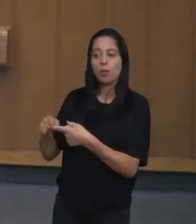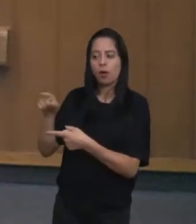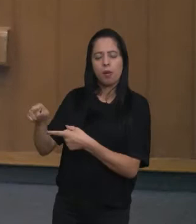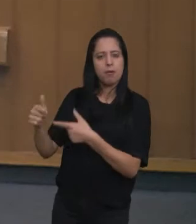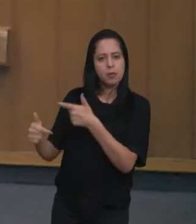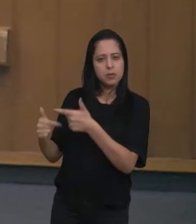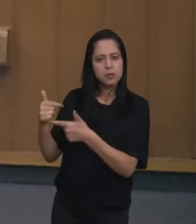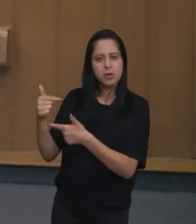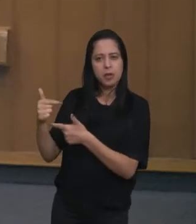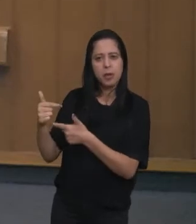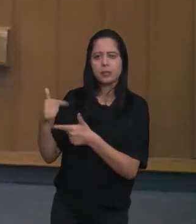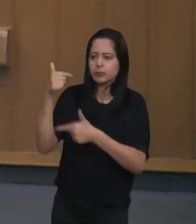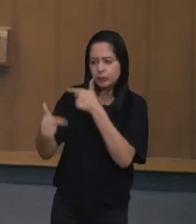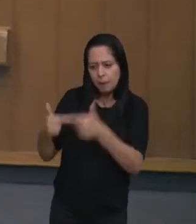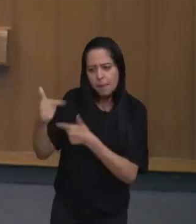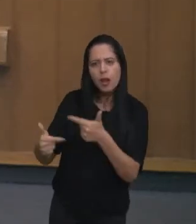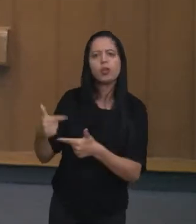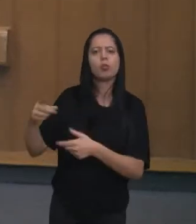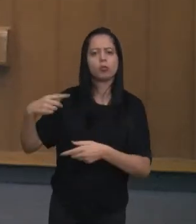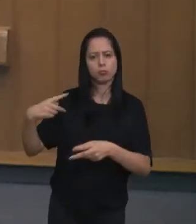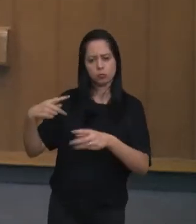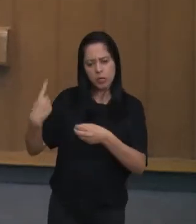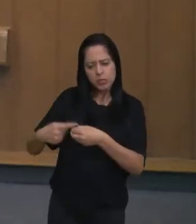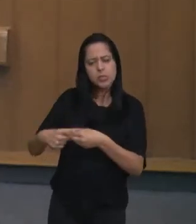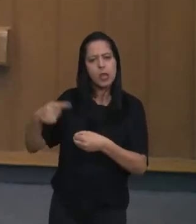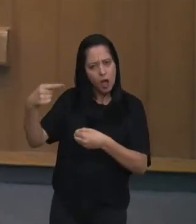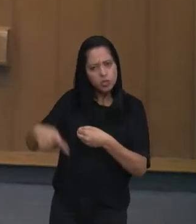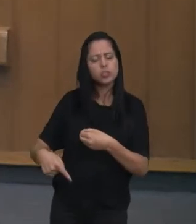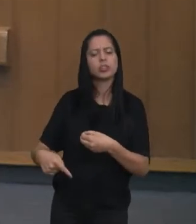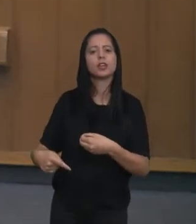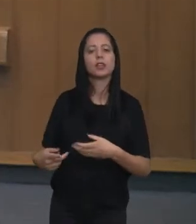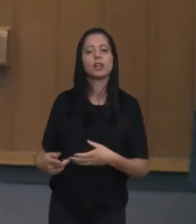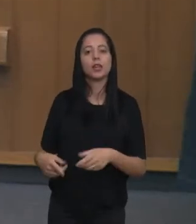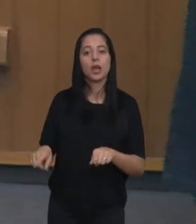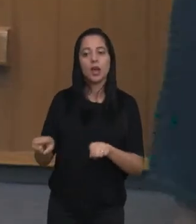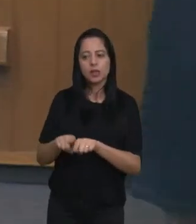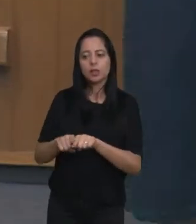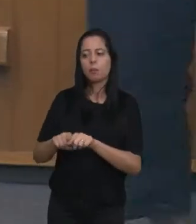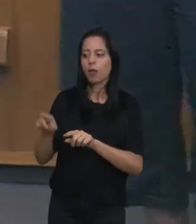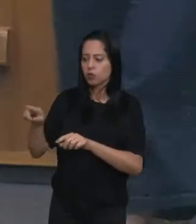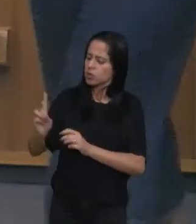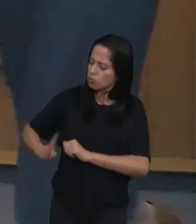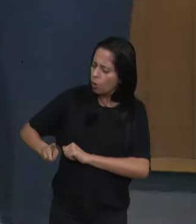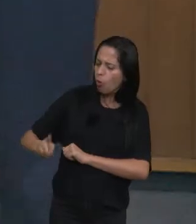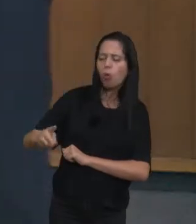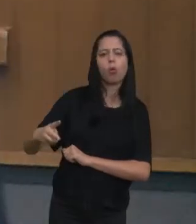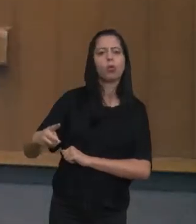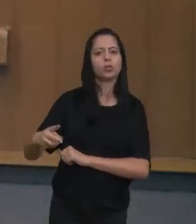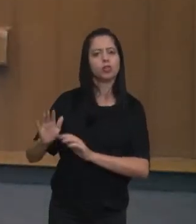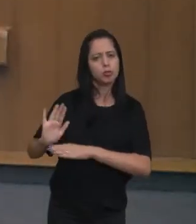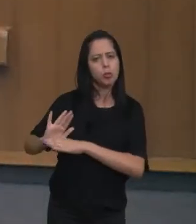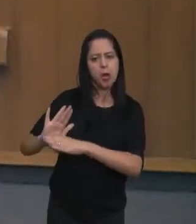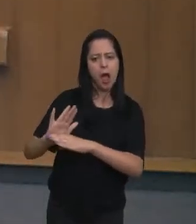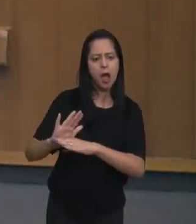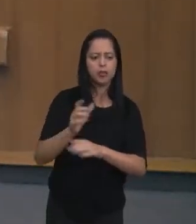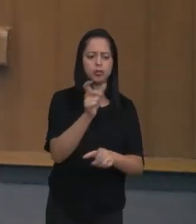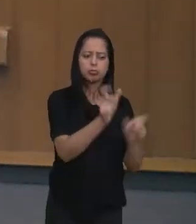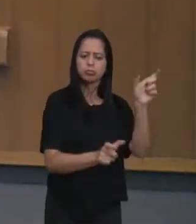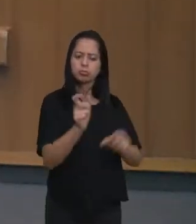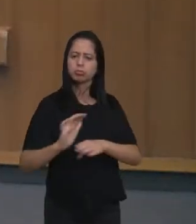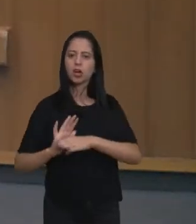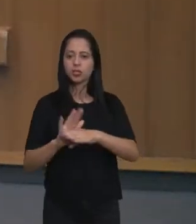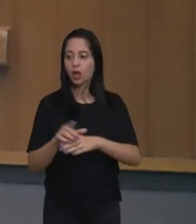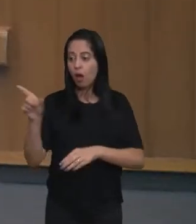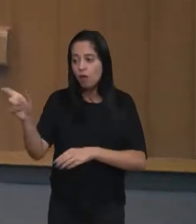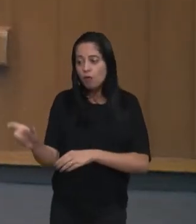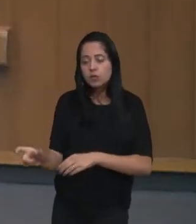na cidade e que você continue servindo as pessoas, assim como com esse tanto carinho que